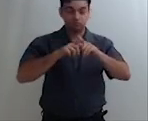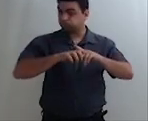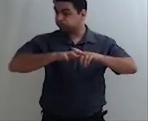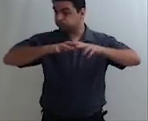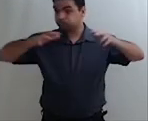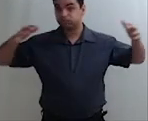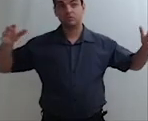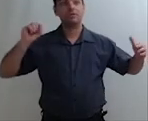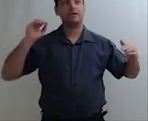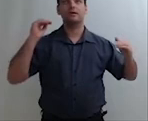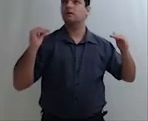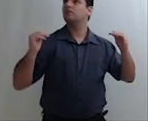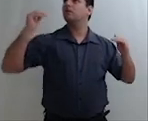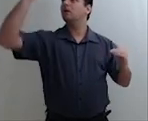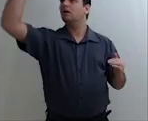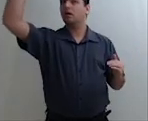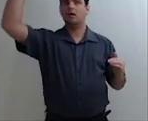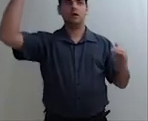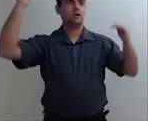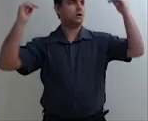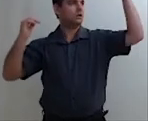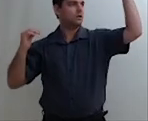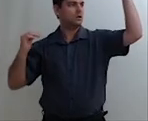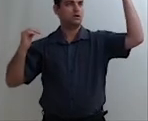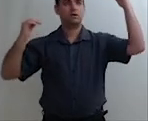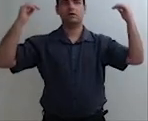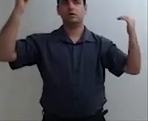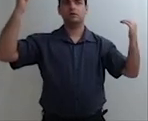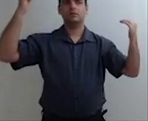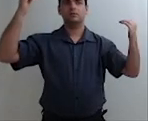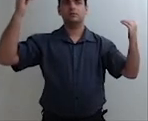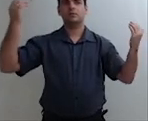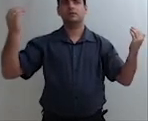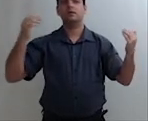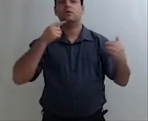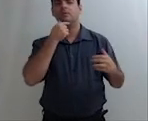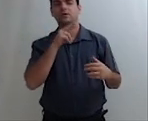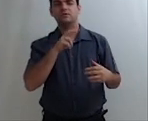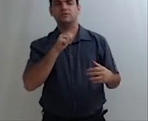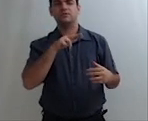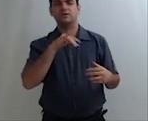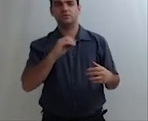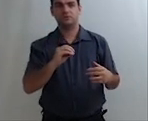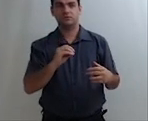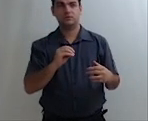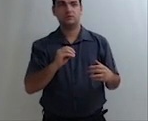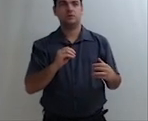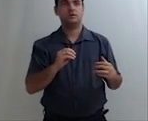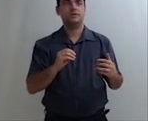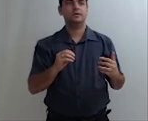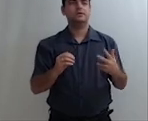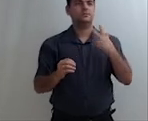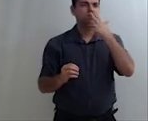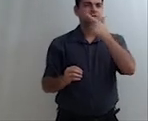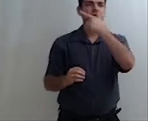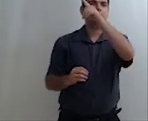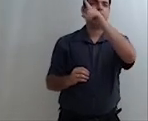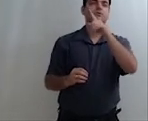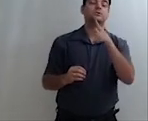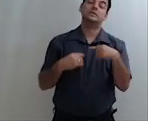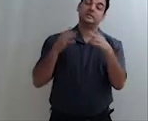altura entre o paciente Vânio gasola e e a